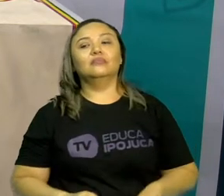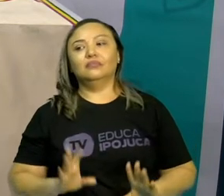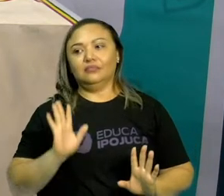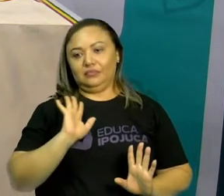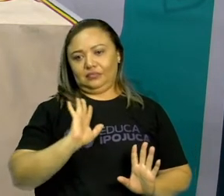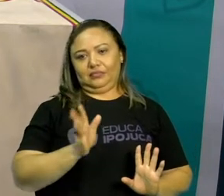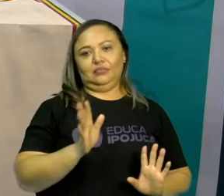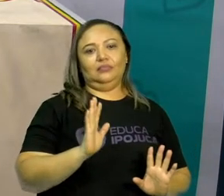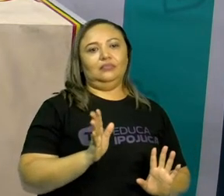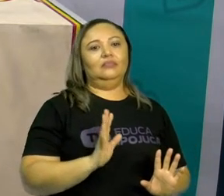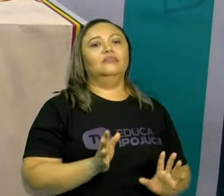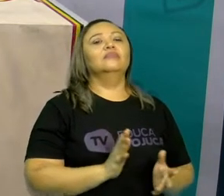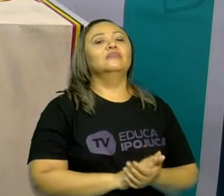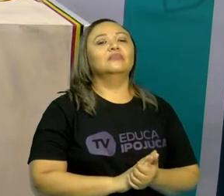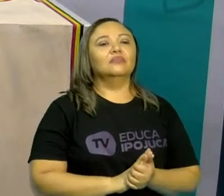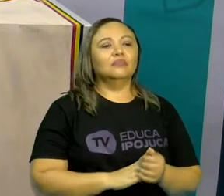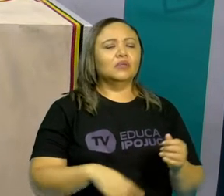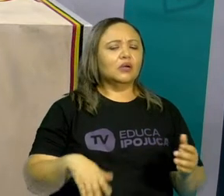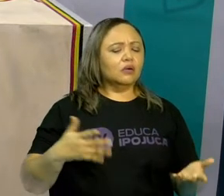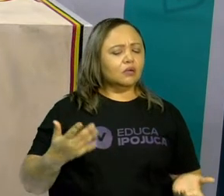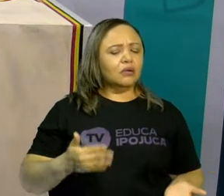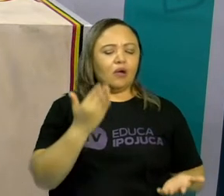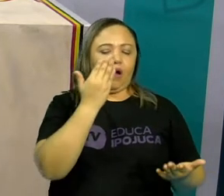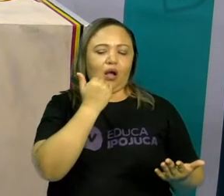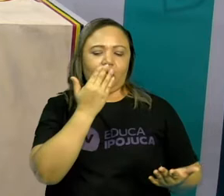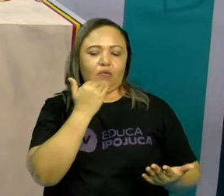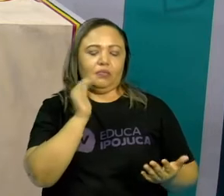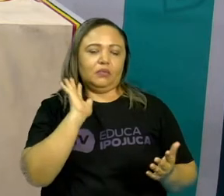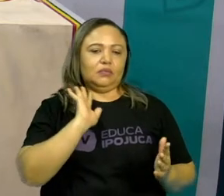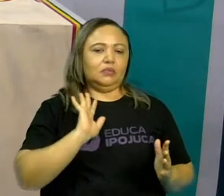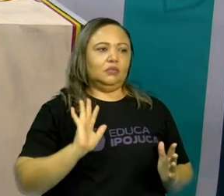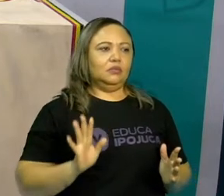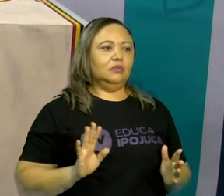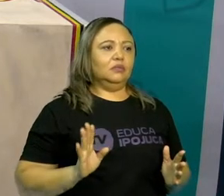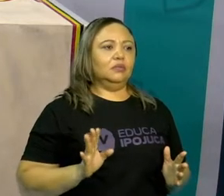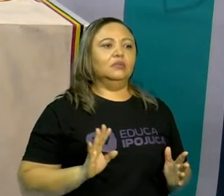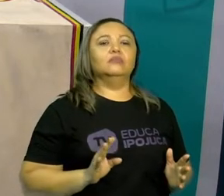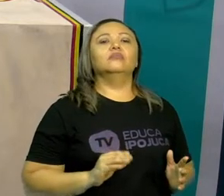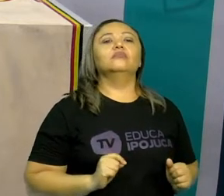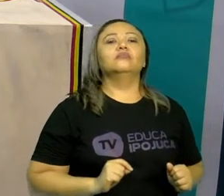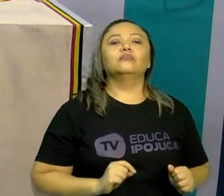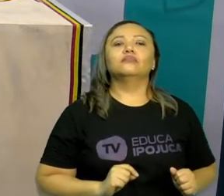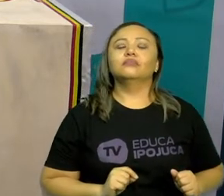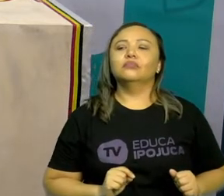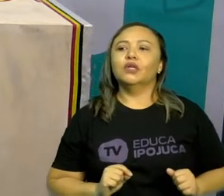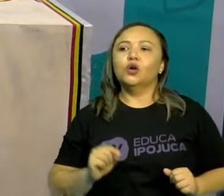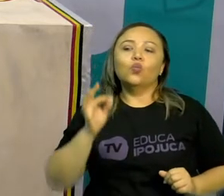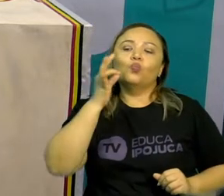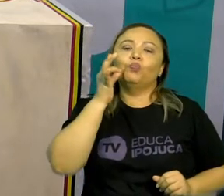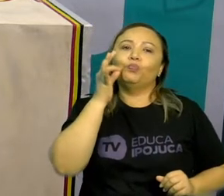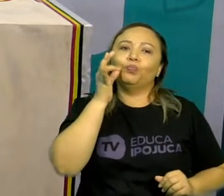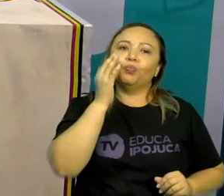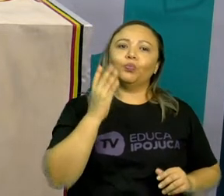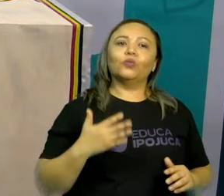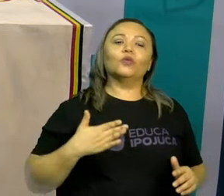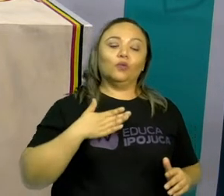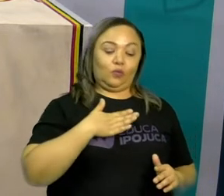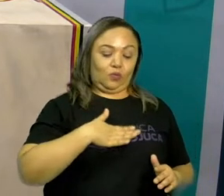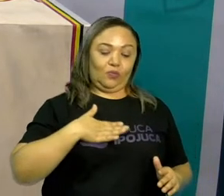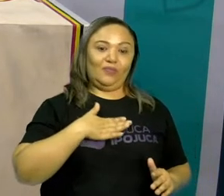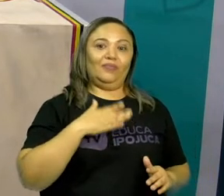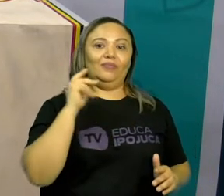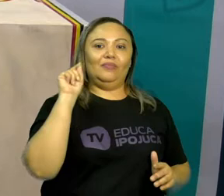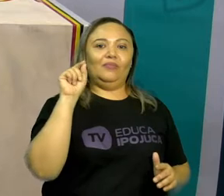comida predileta agora quem sabe dizer qual é a comida predileta do Ratinho